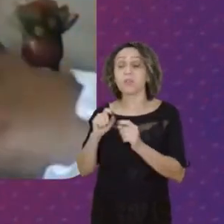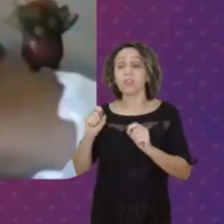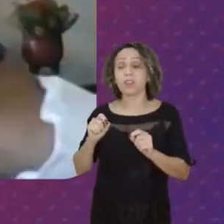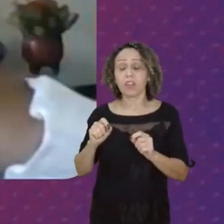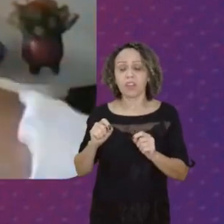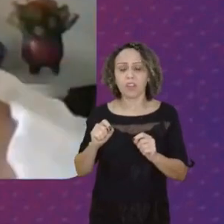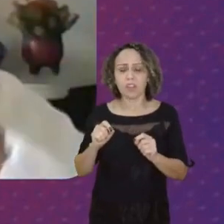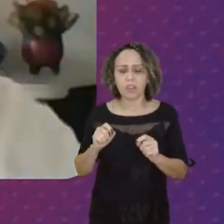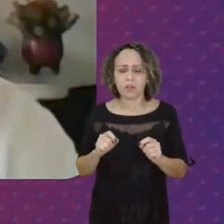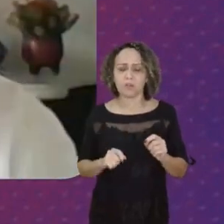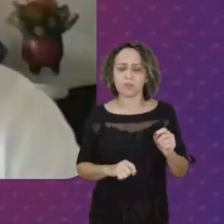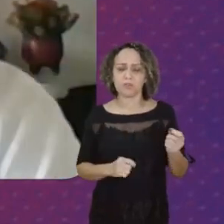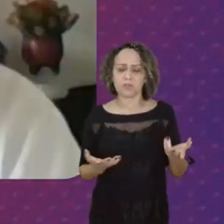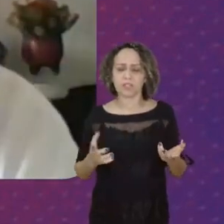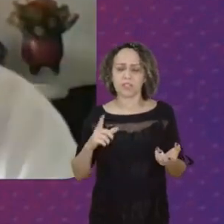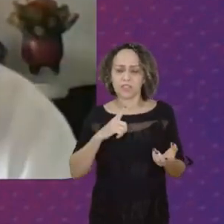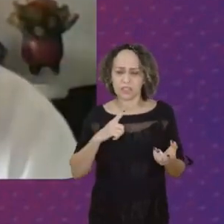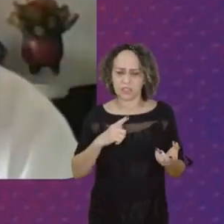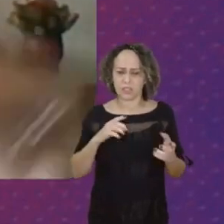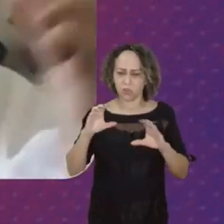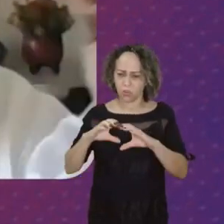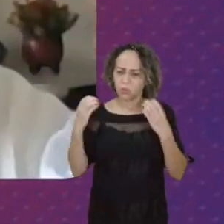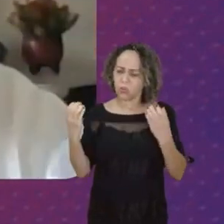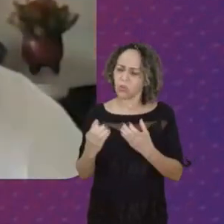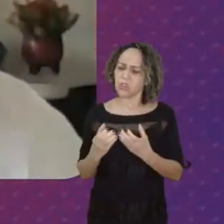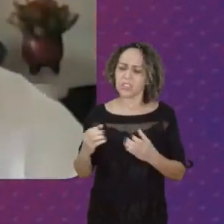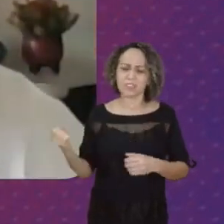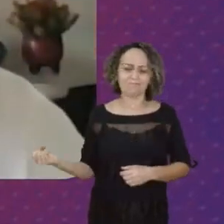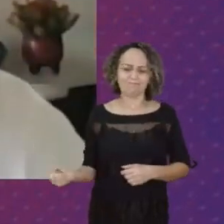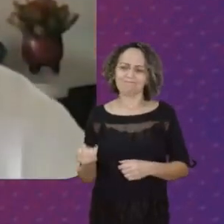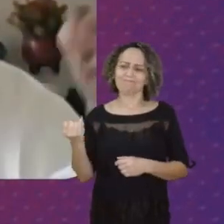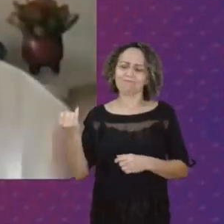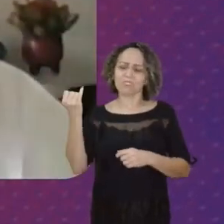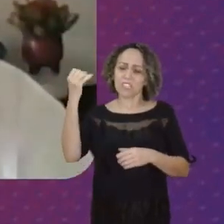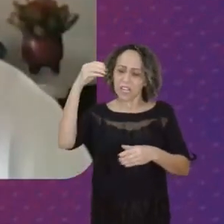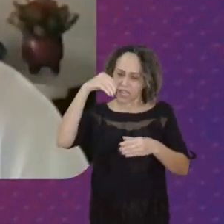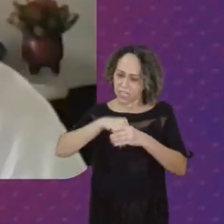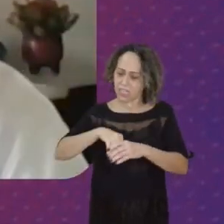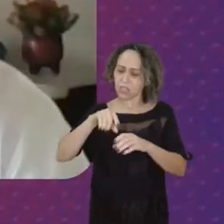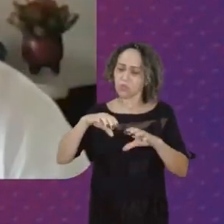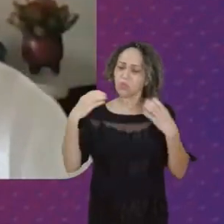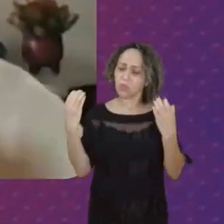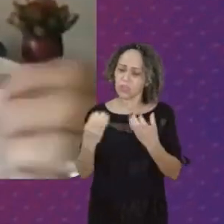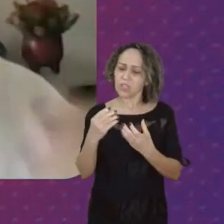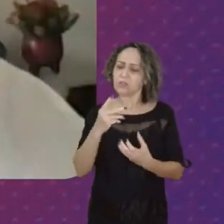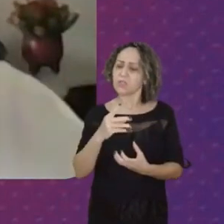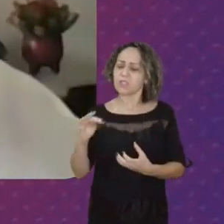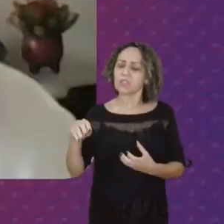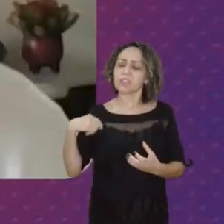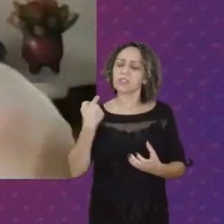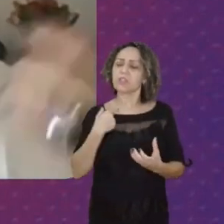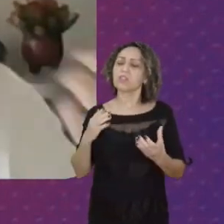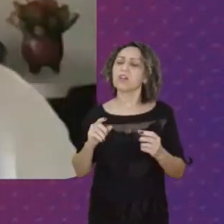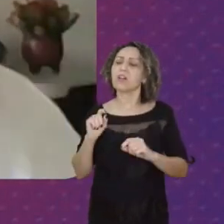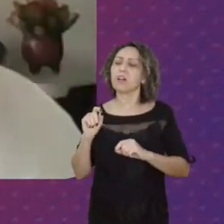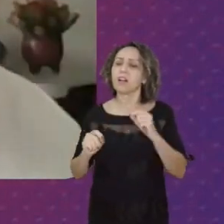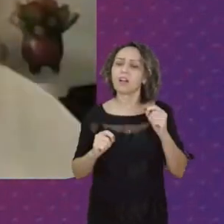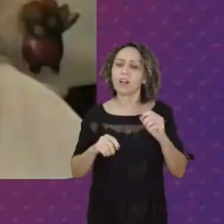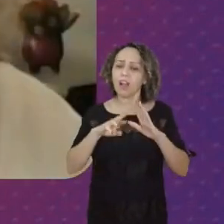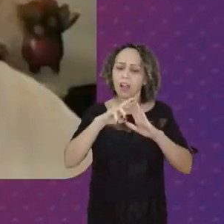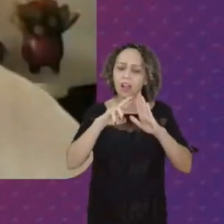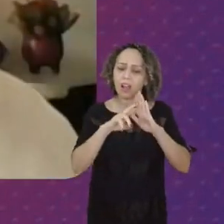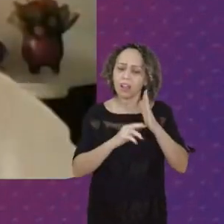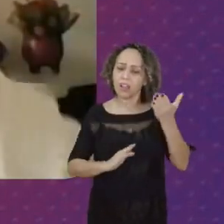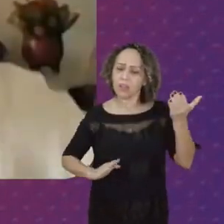tem os congressos, porque é no Congresso do PT que a gente aprova as